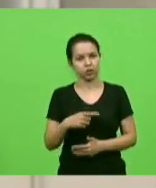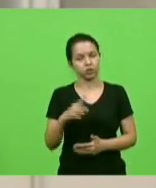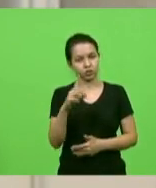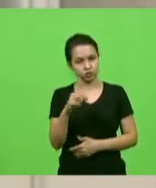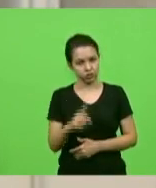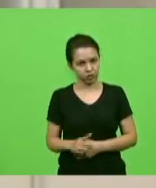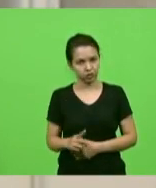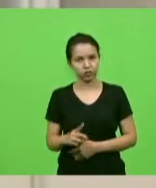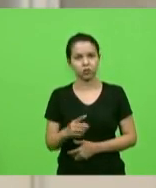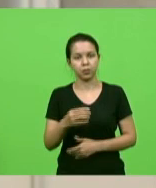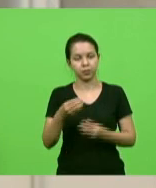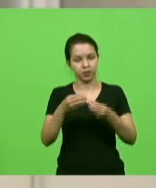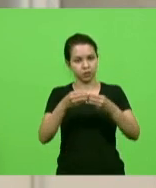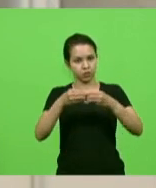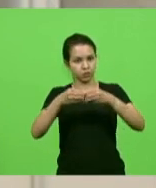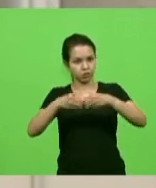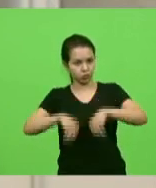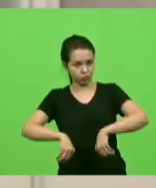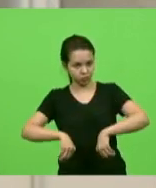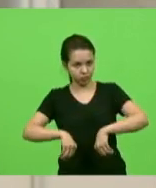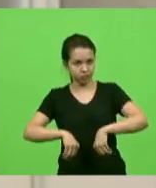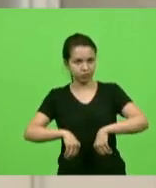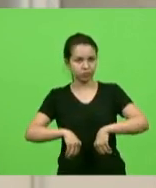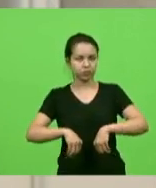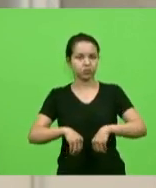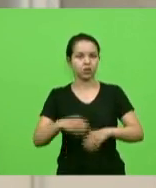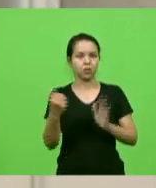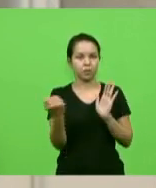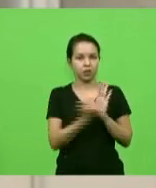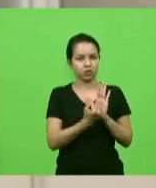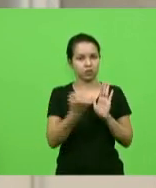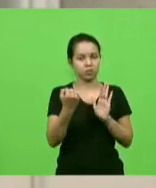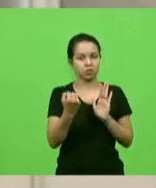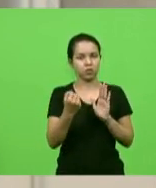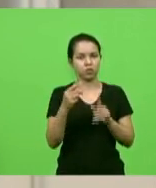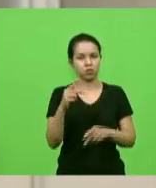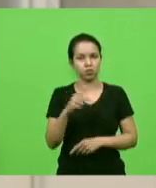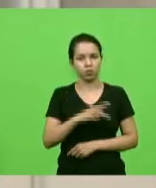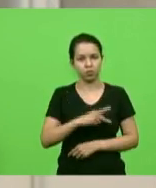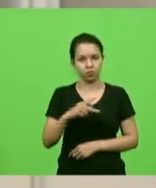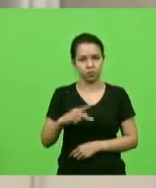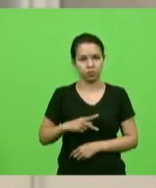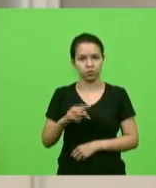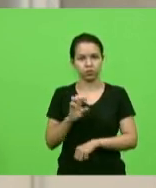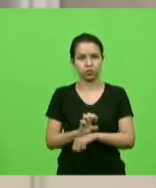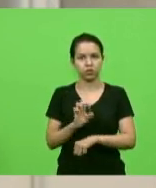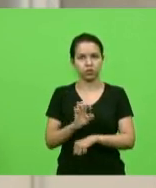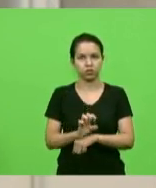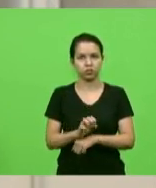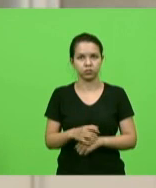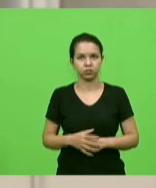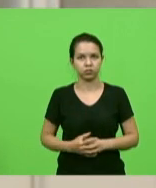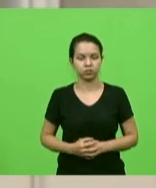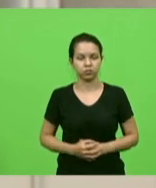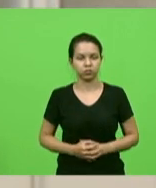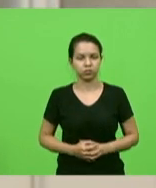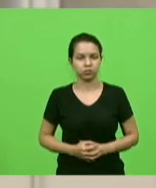altamente prejudicial e ruinoso ao patrimônio público desse texto 1